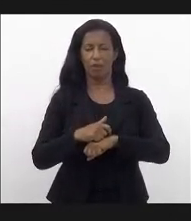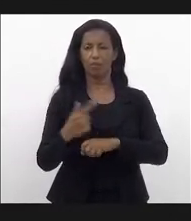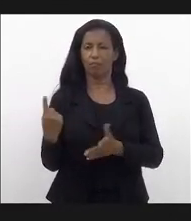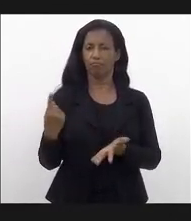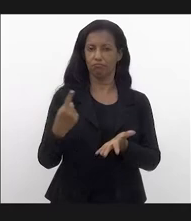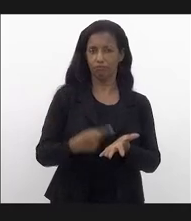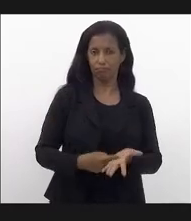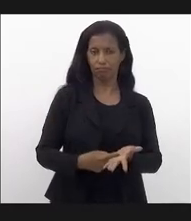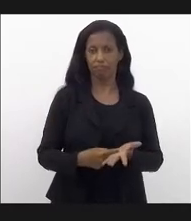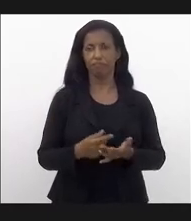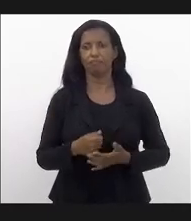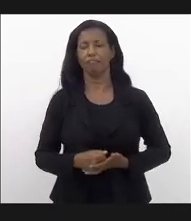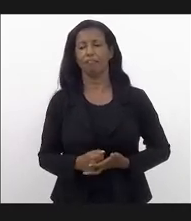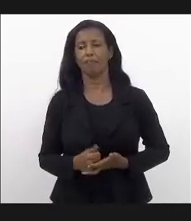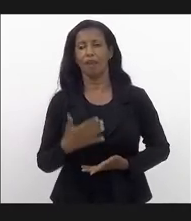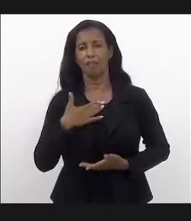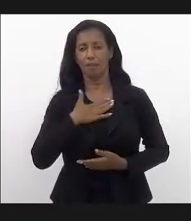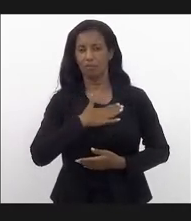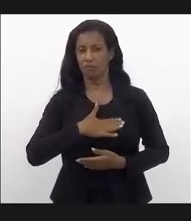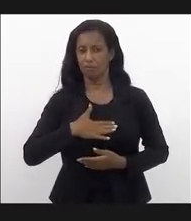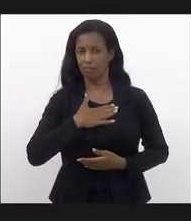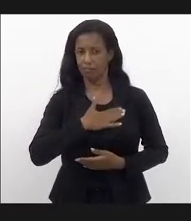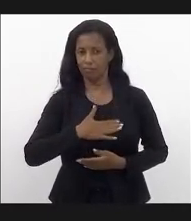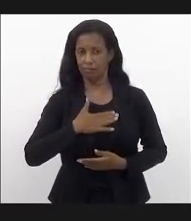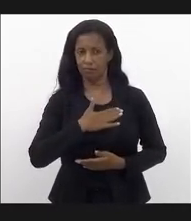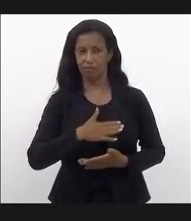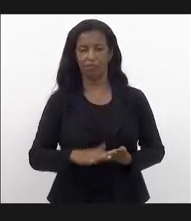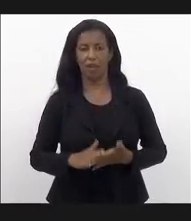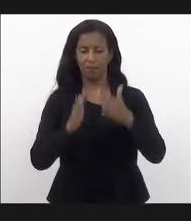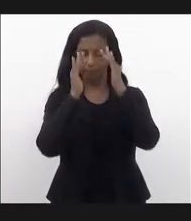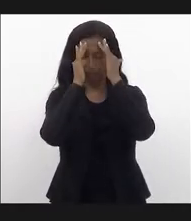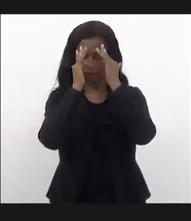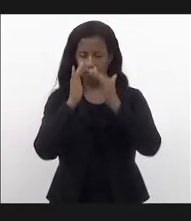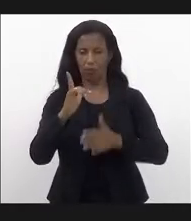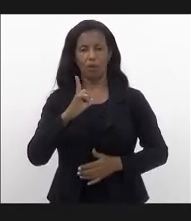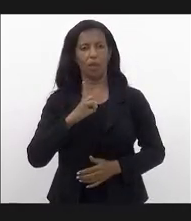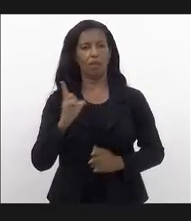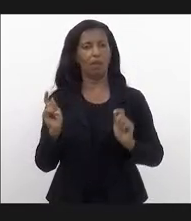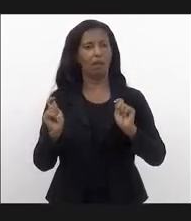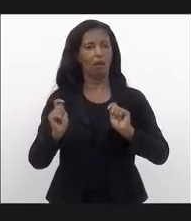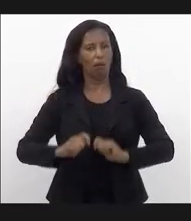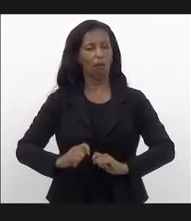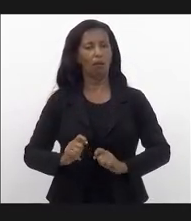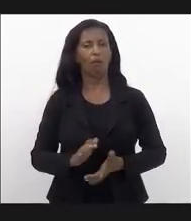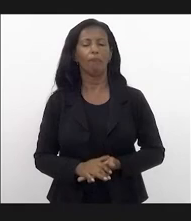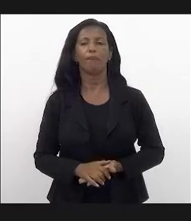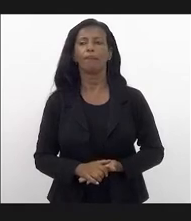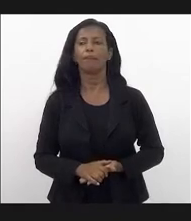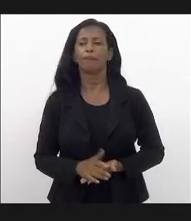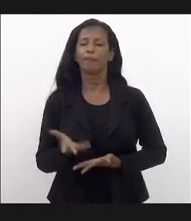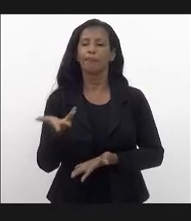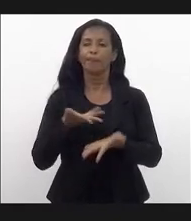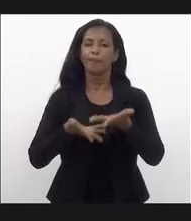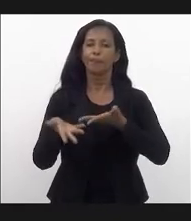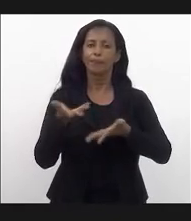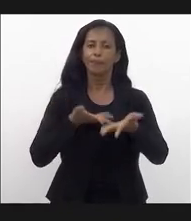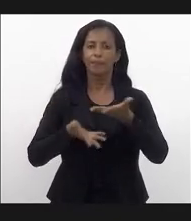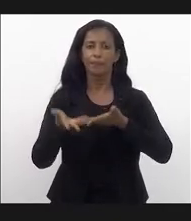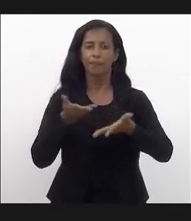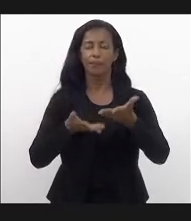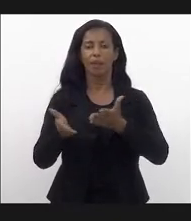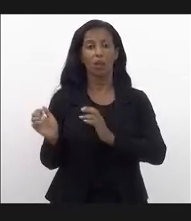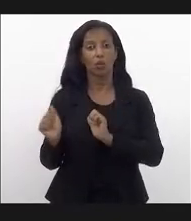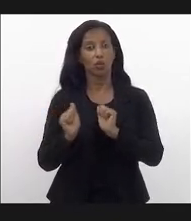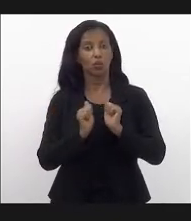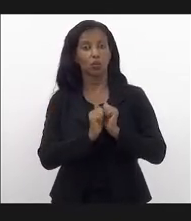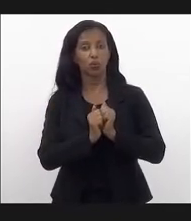a minha satisfação a minha honra de ter poder por ter podido participar ao